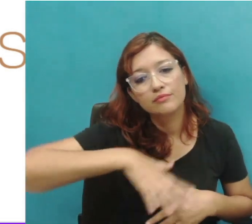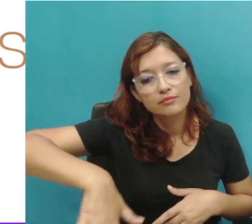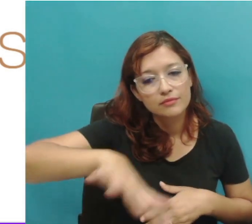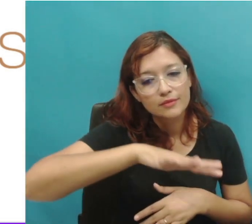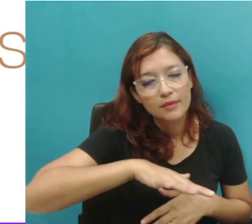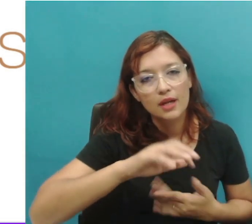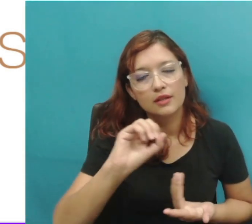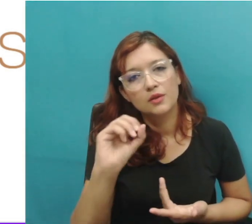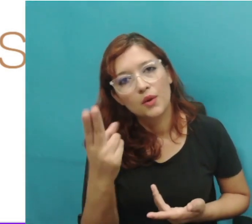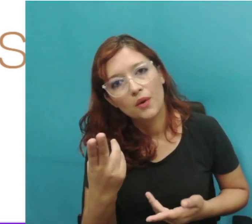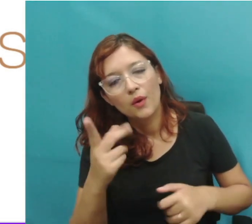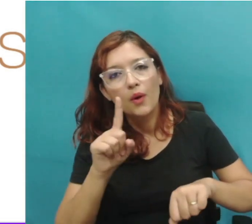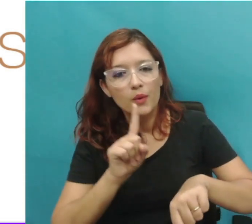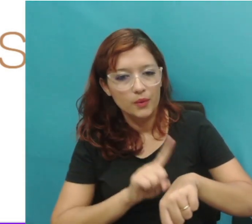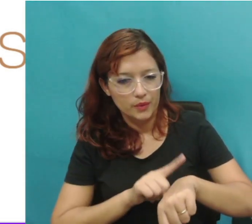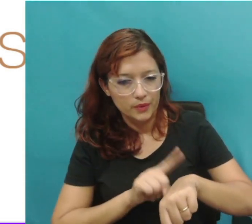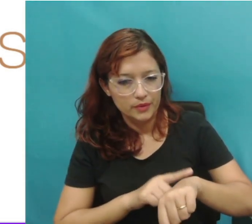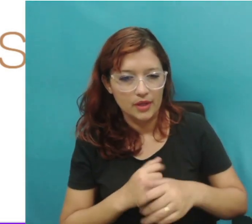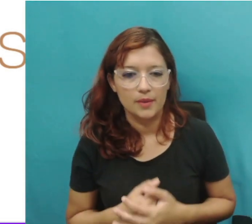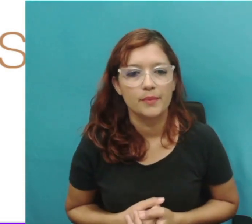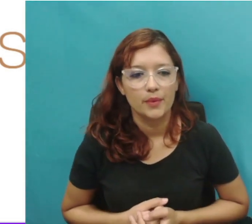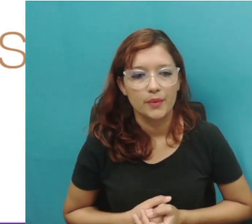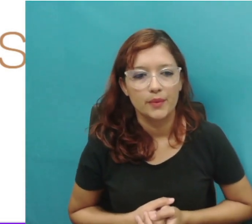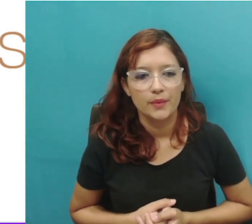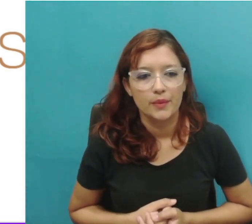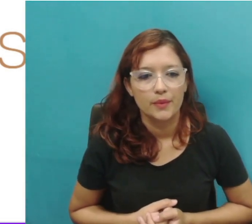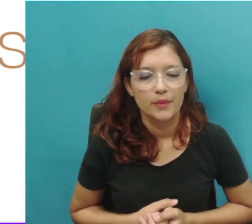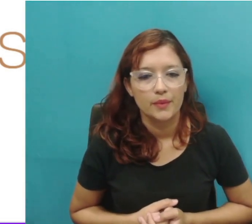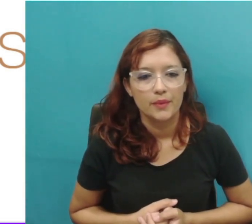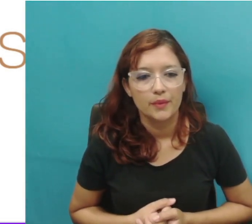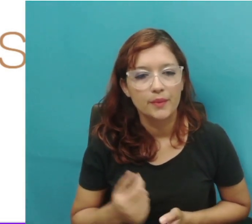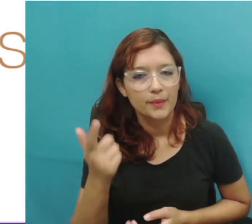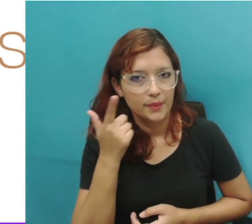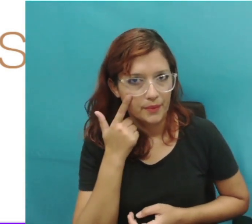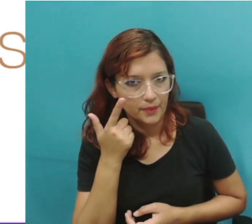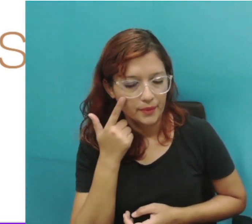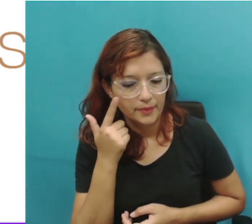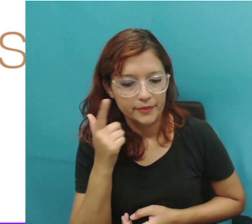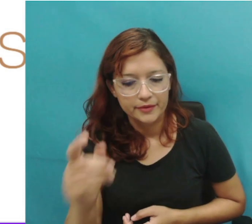E também situa os objetos no espaço e no tempo.